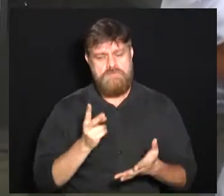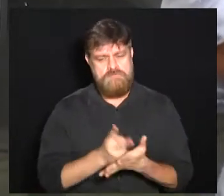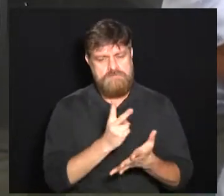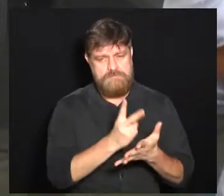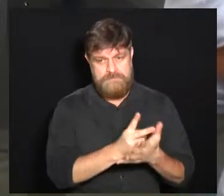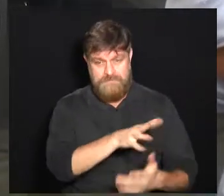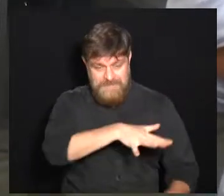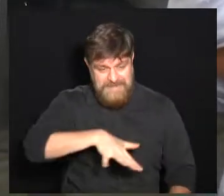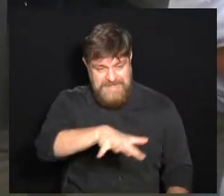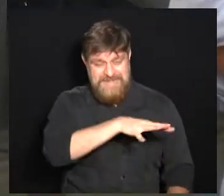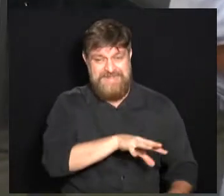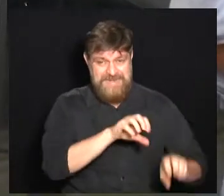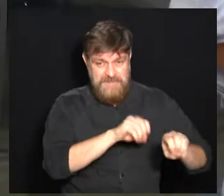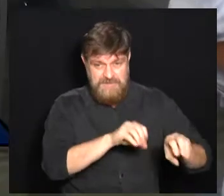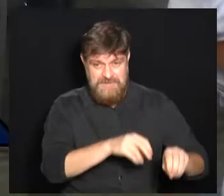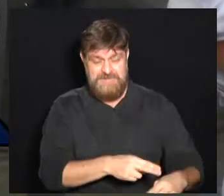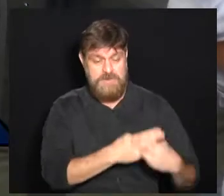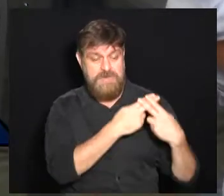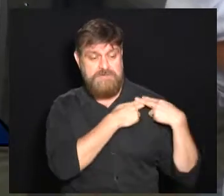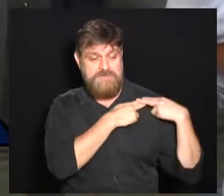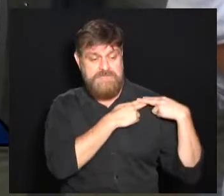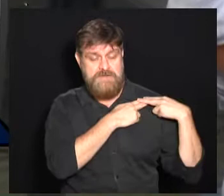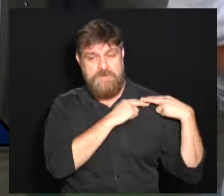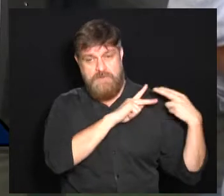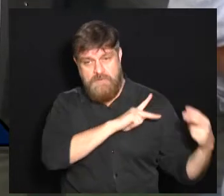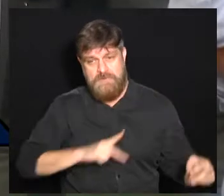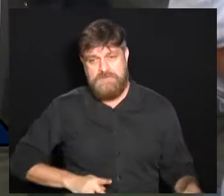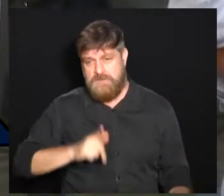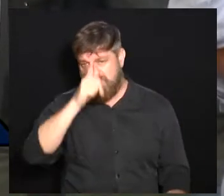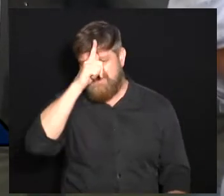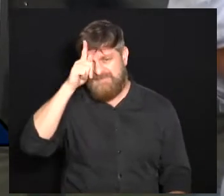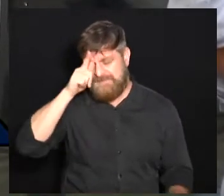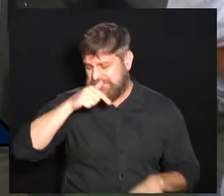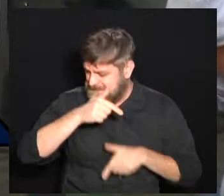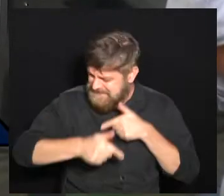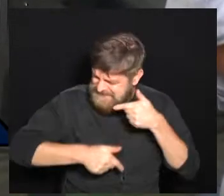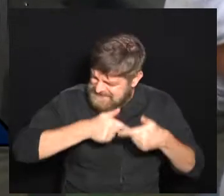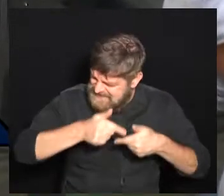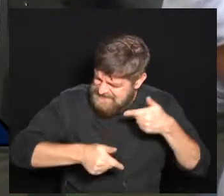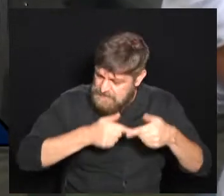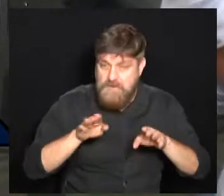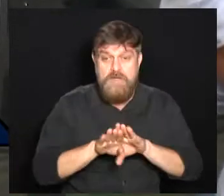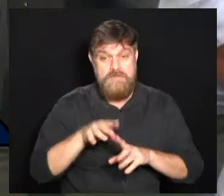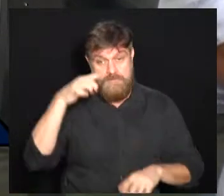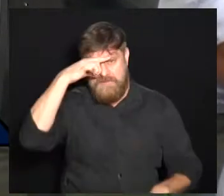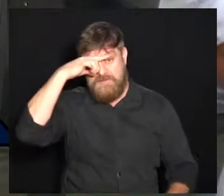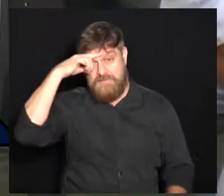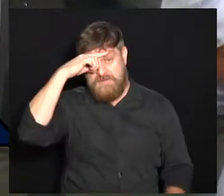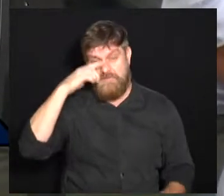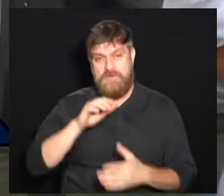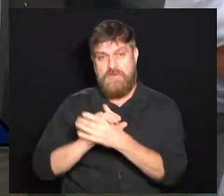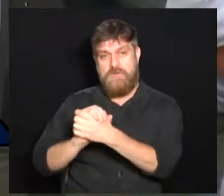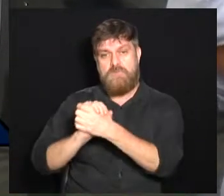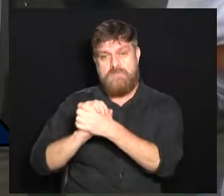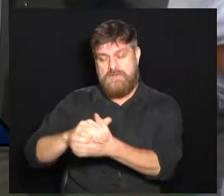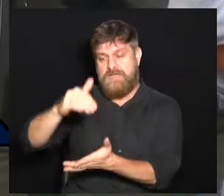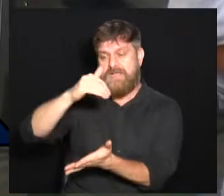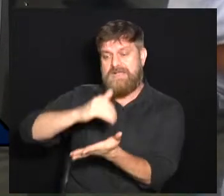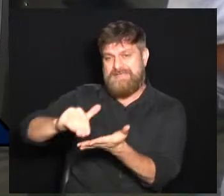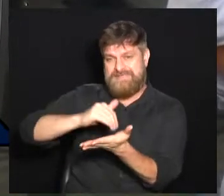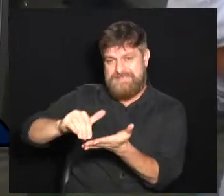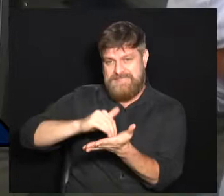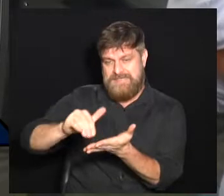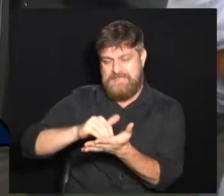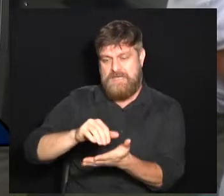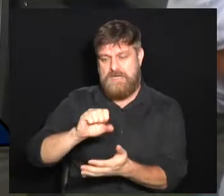da Casa, na pessoa do nosso presidente, Gustavo Peta, um homem muito atuante na educação, o Felipe também. E cumprimentar a nossa secretária de Educação,